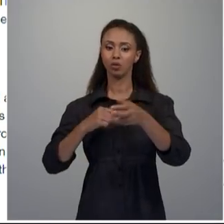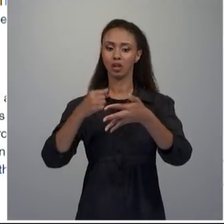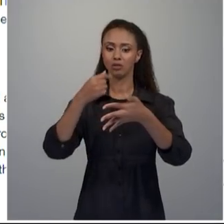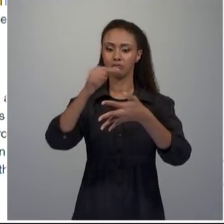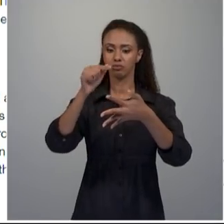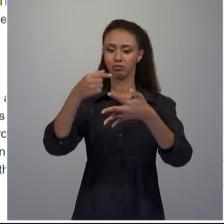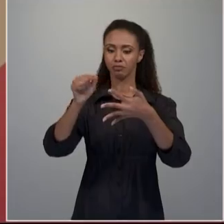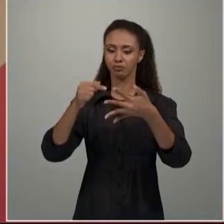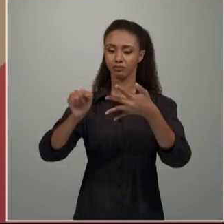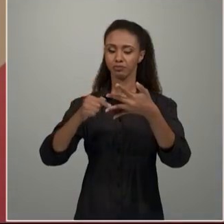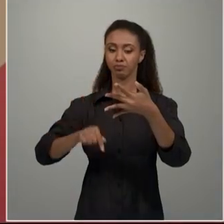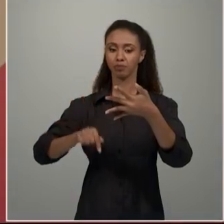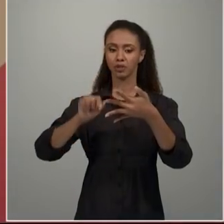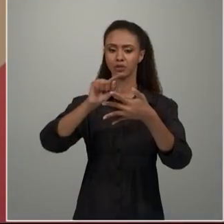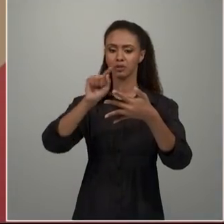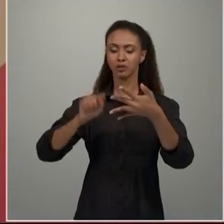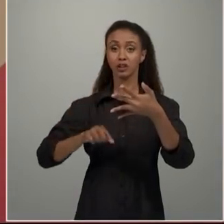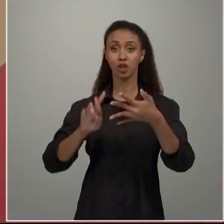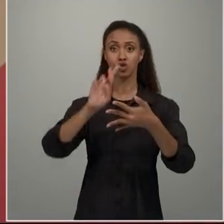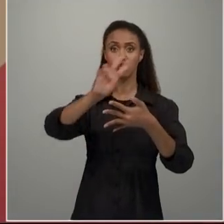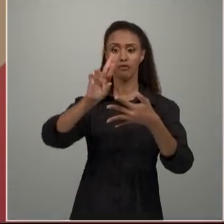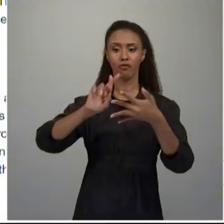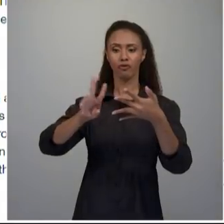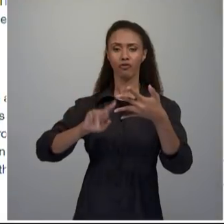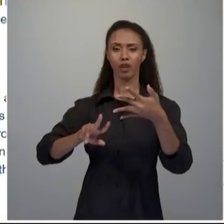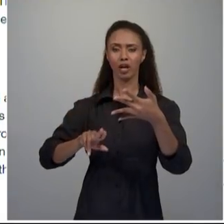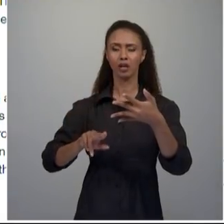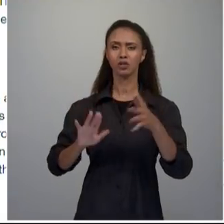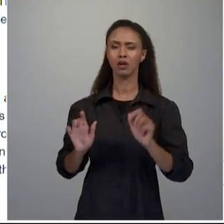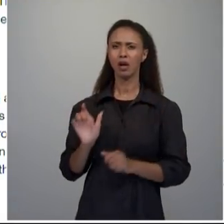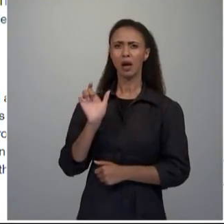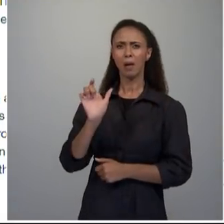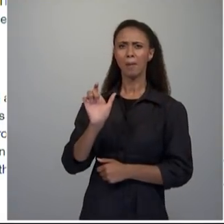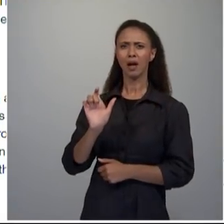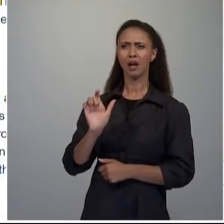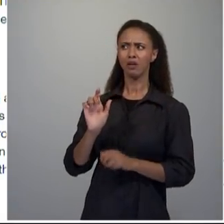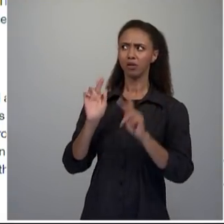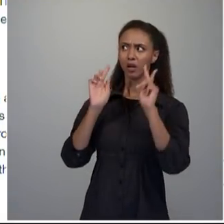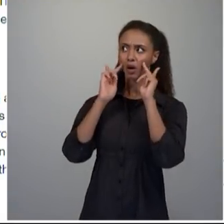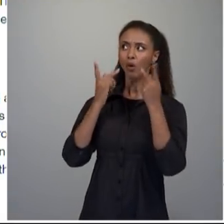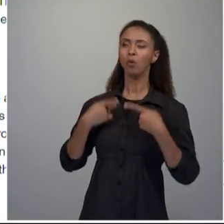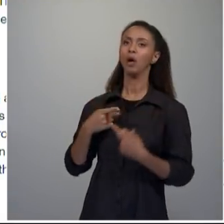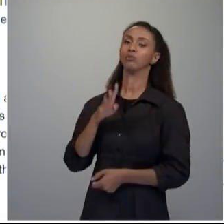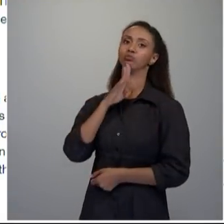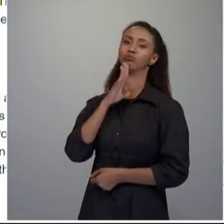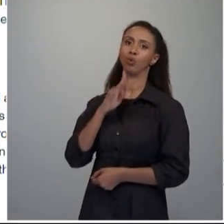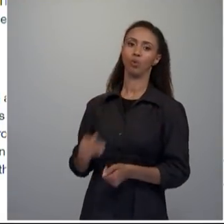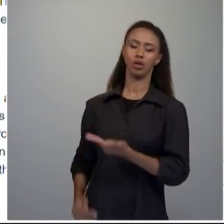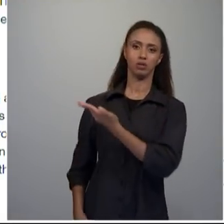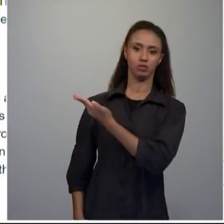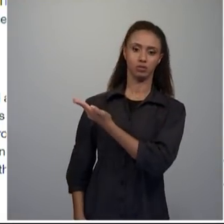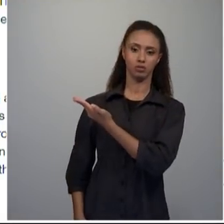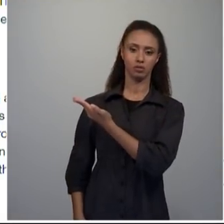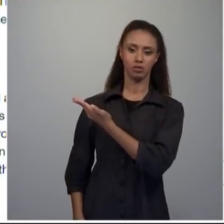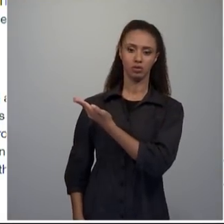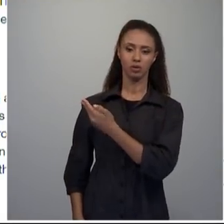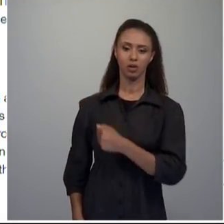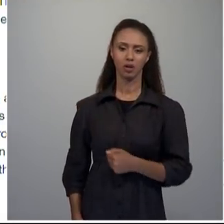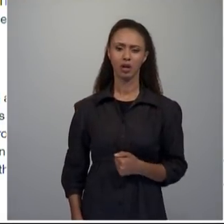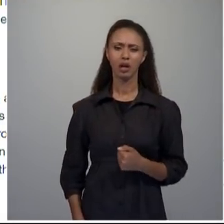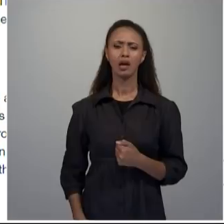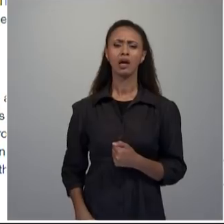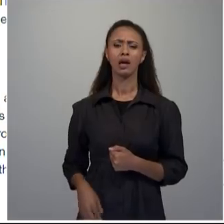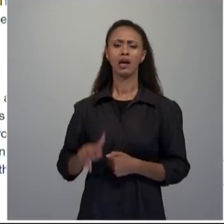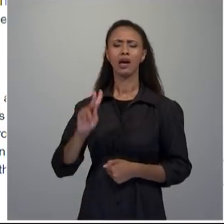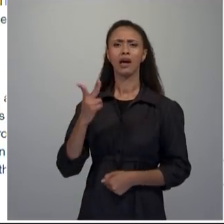a falar de rio light hands bom eu conheço porque é humano rex mãos então deve ser